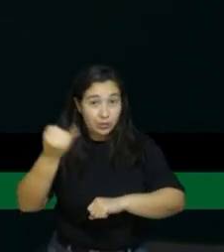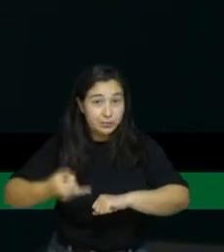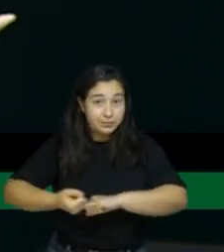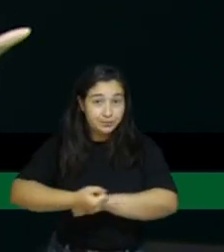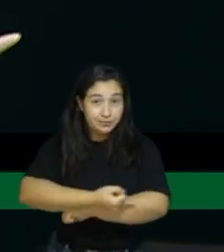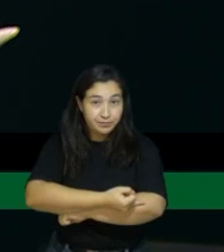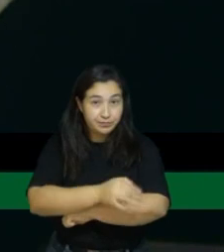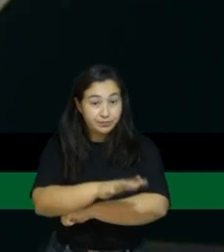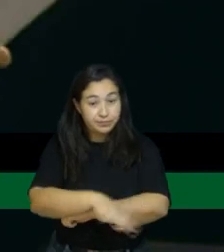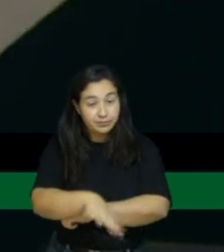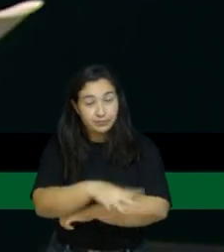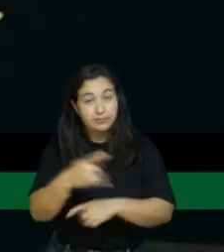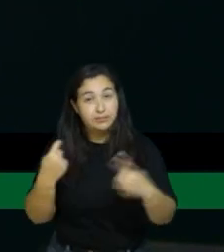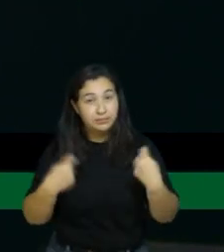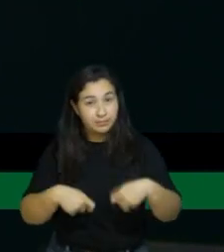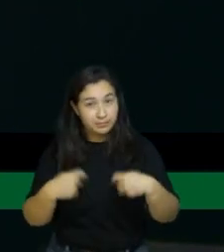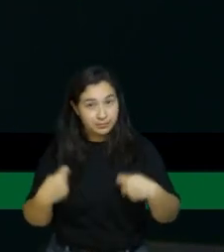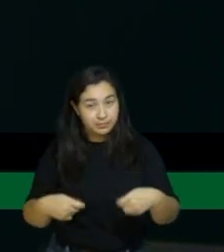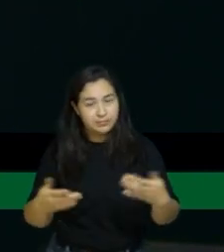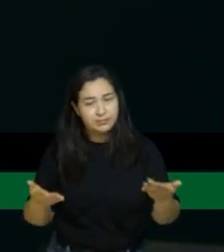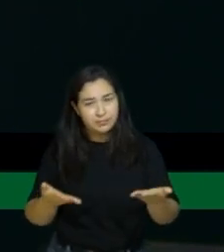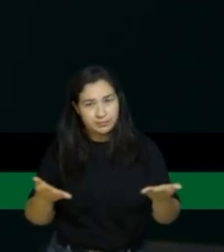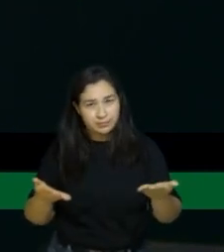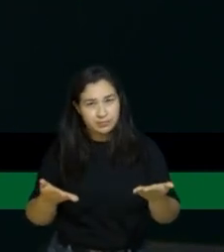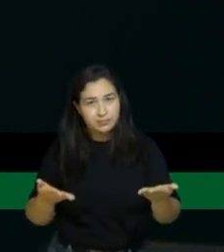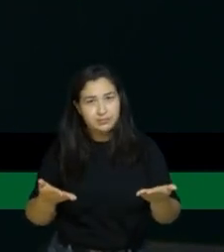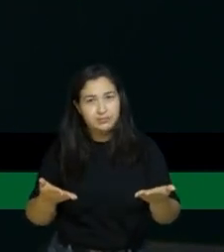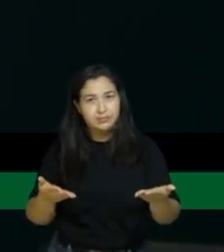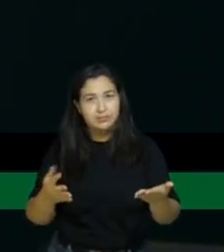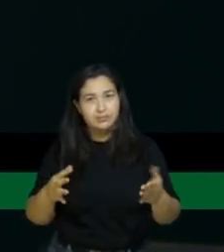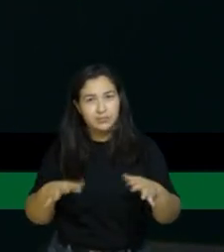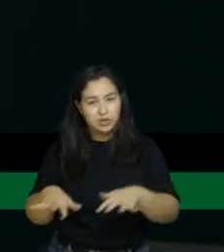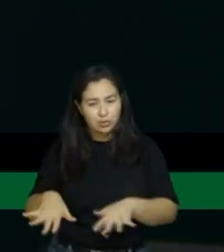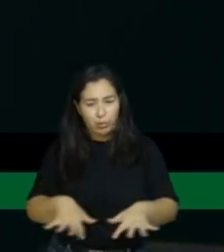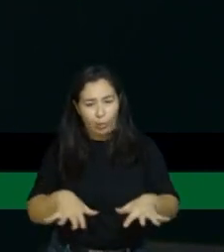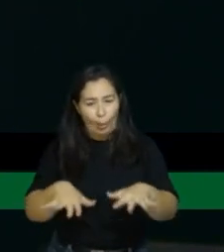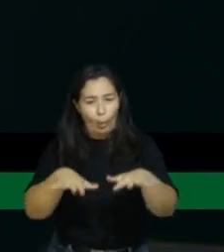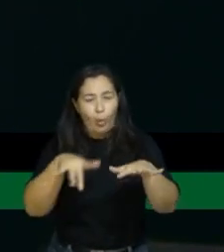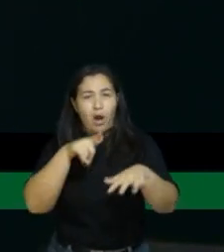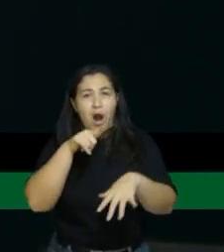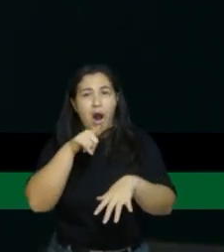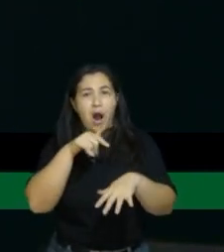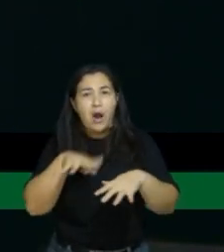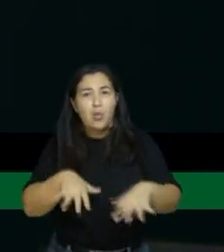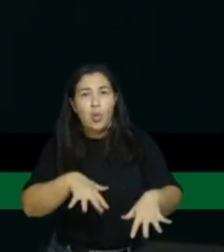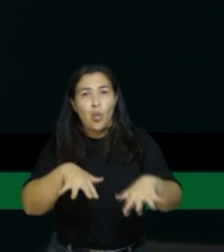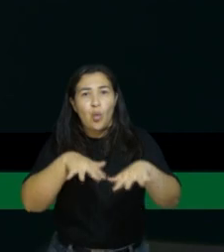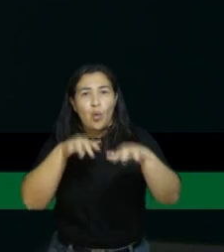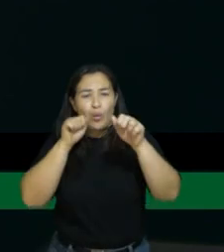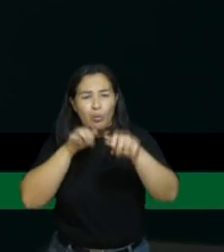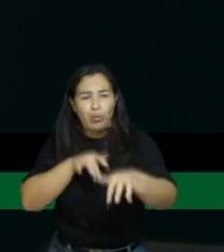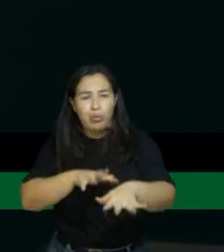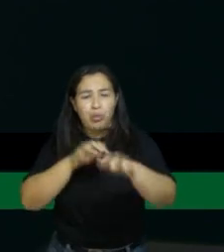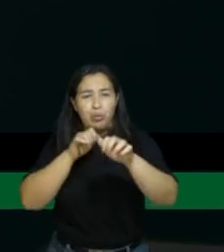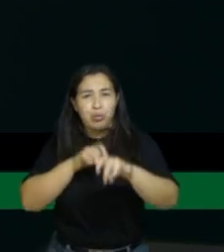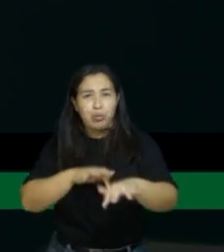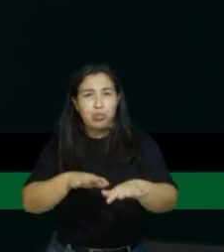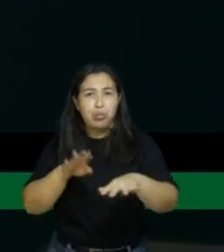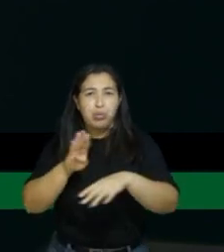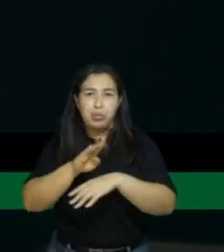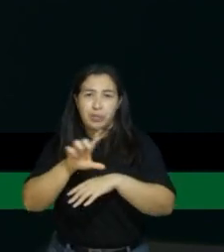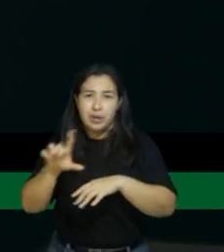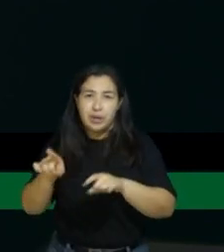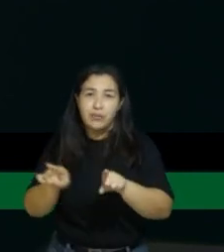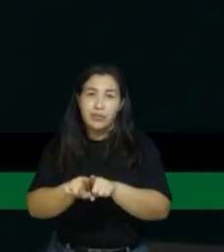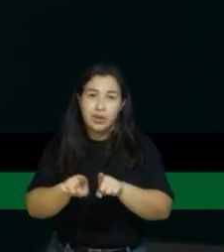região que precisa tanto nesses tempos eh de Cheias nesses tempos que passam a nossa região Blumenau e toda a região